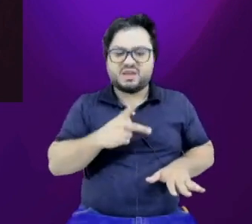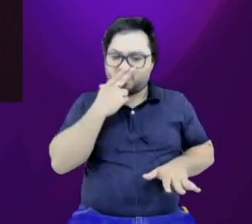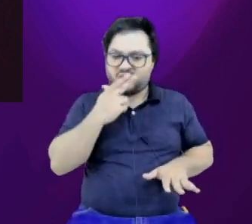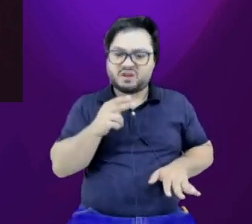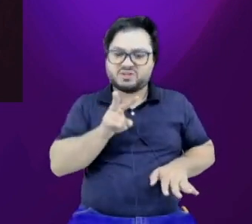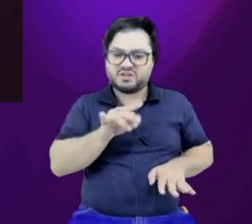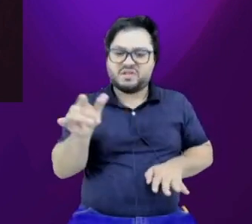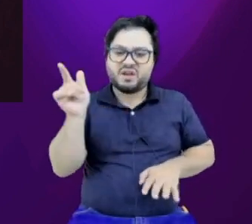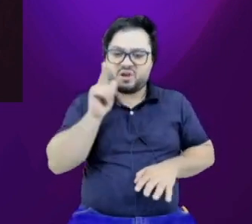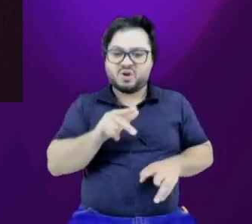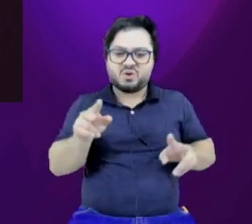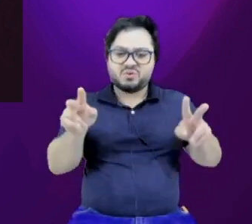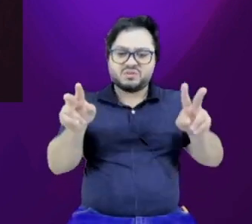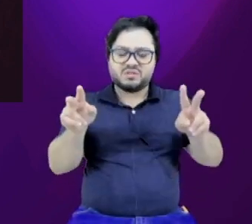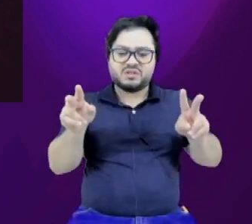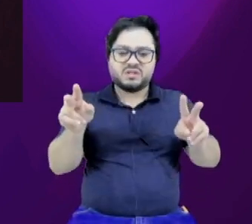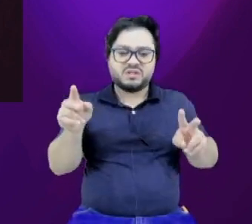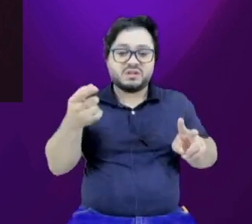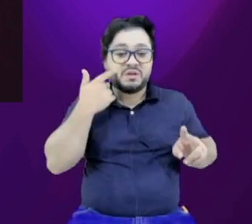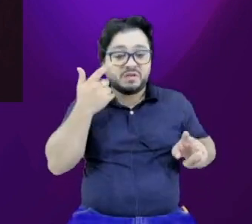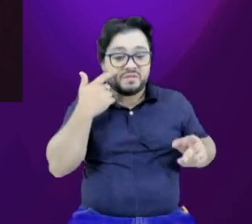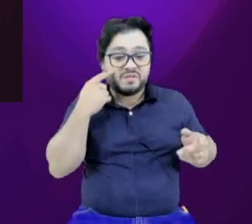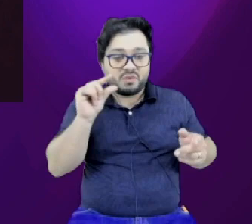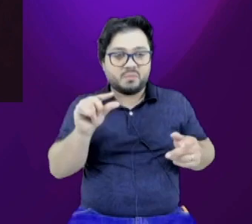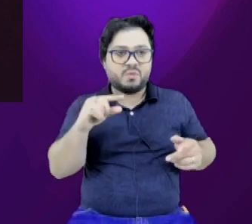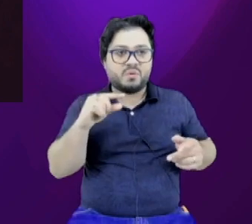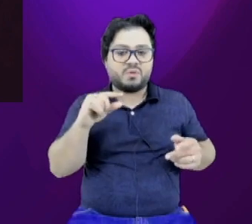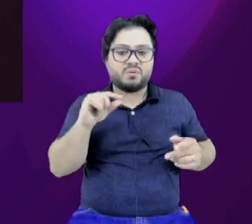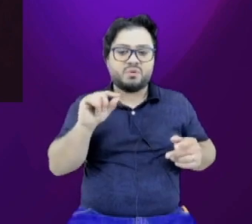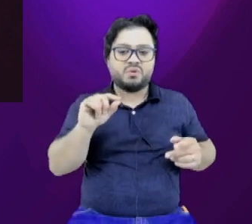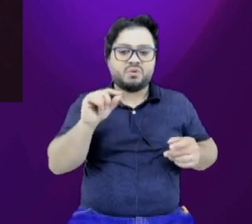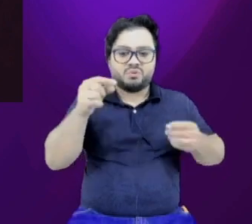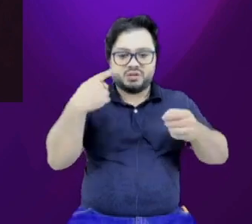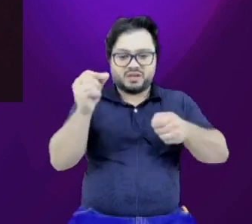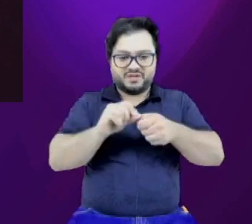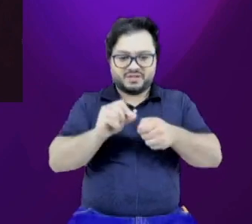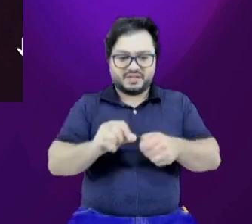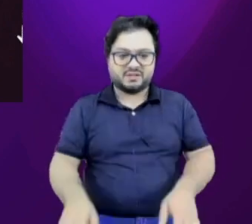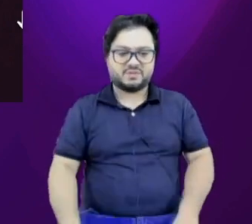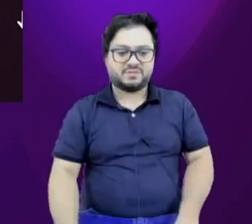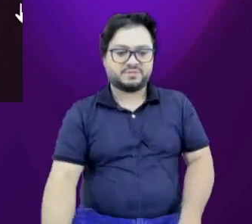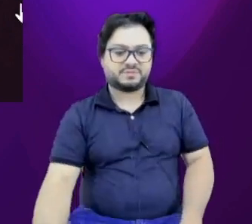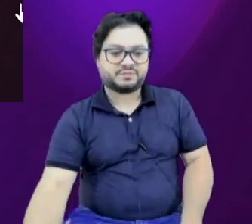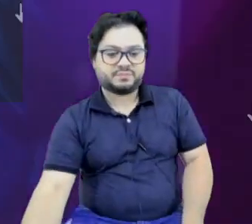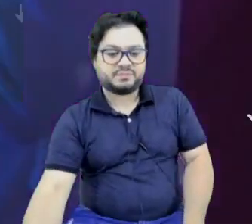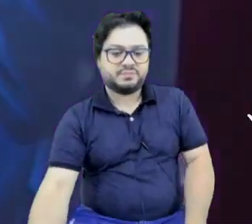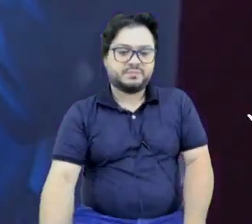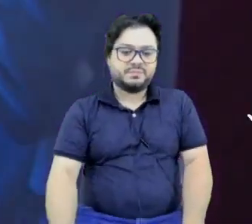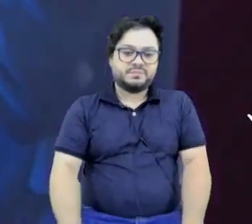vão conseguir ouvir um pouco do que nós estamos fazendo.